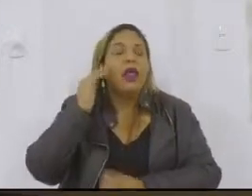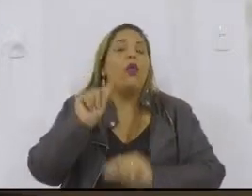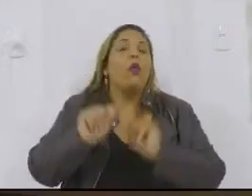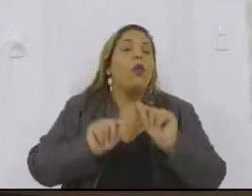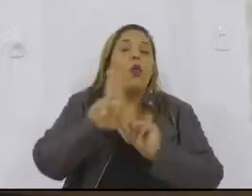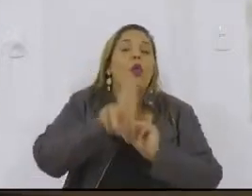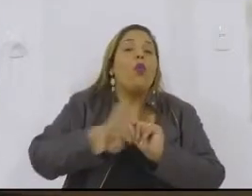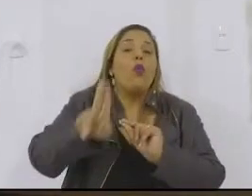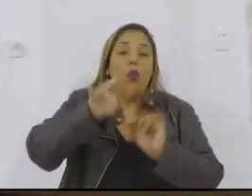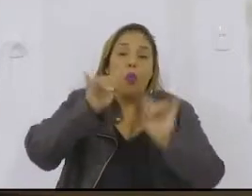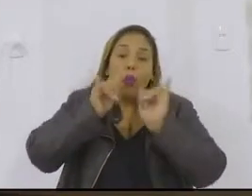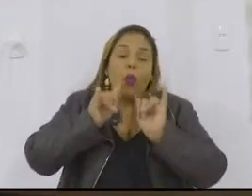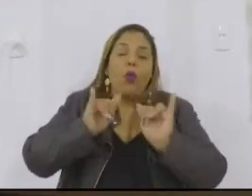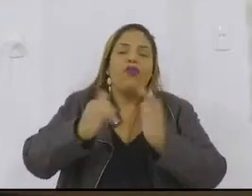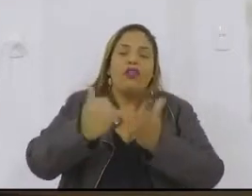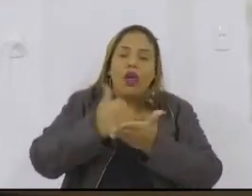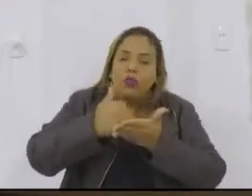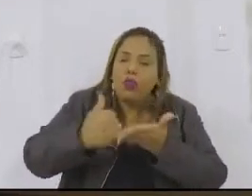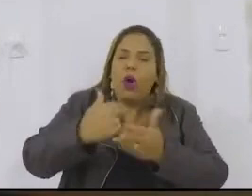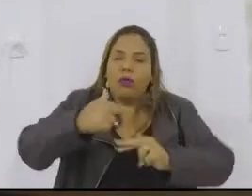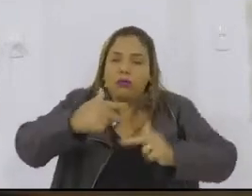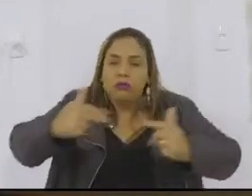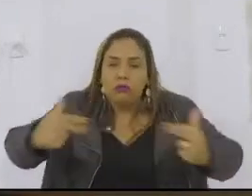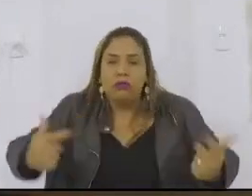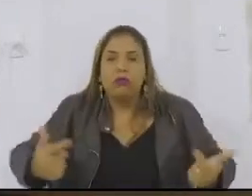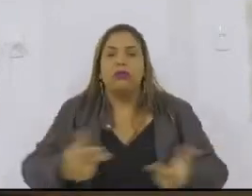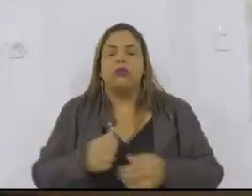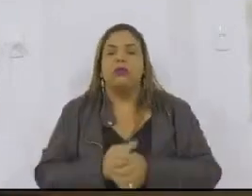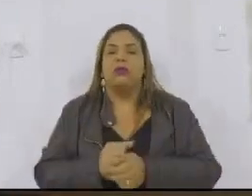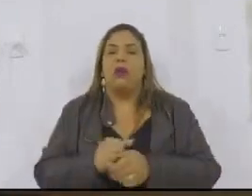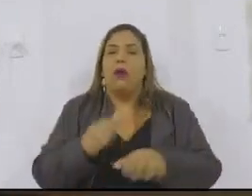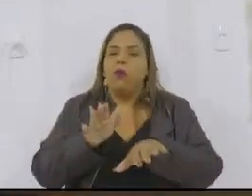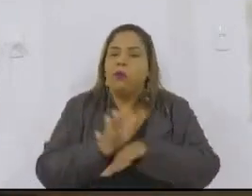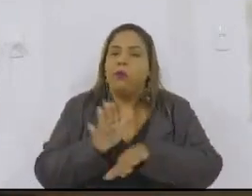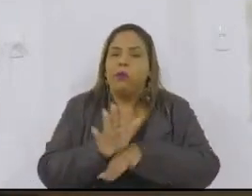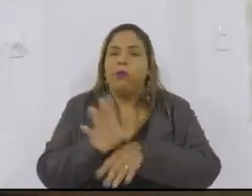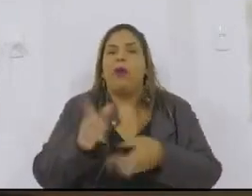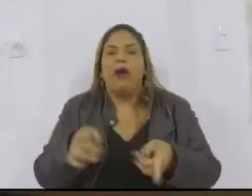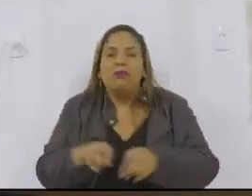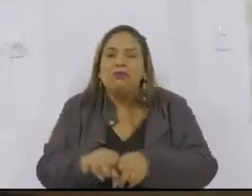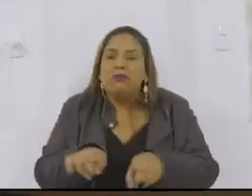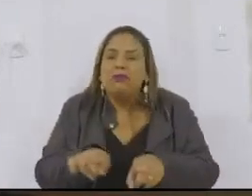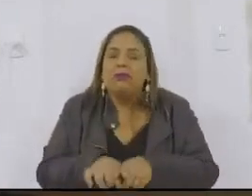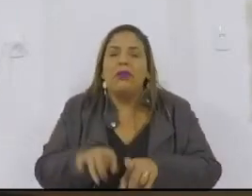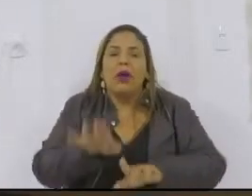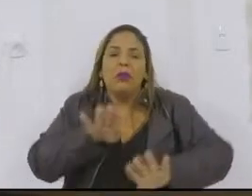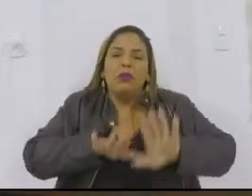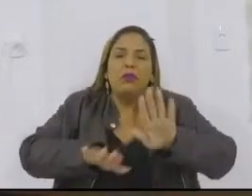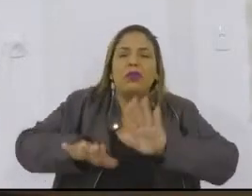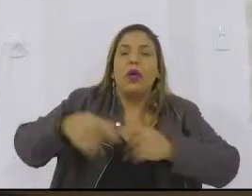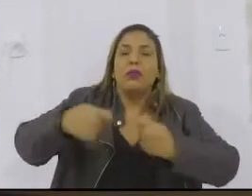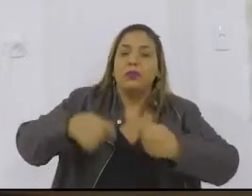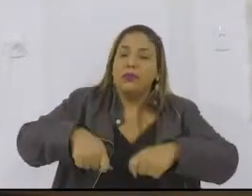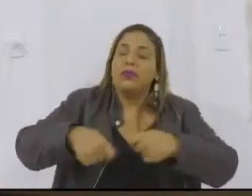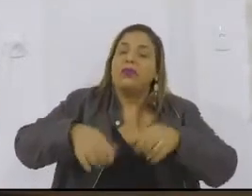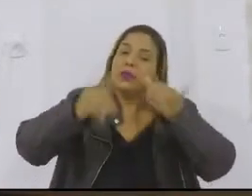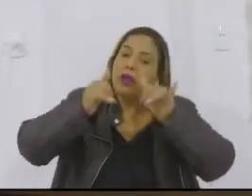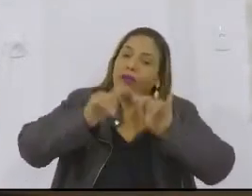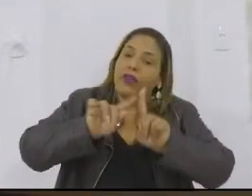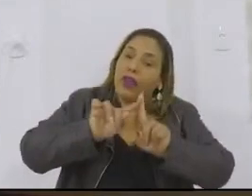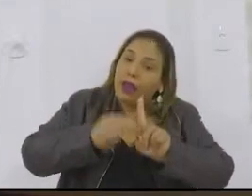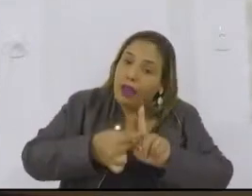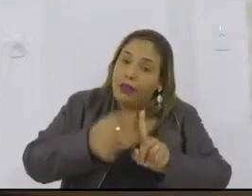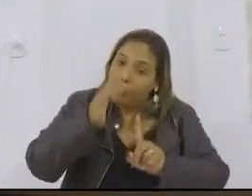drogas e doenças sexualmente transmissíveis. Também promover a conscientização da juventude sobre seu papel de cidadão e sobre